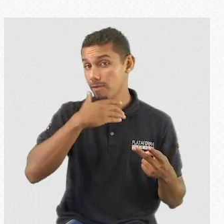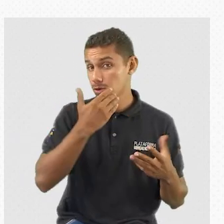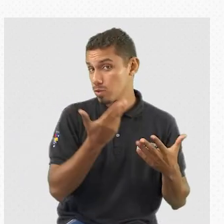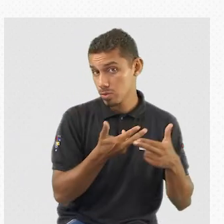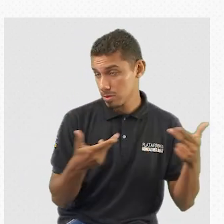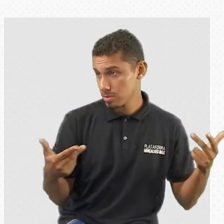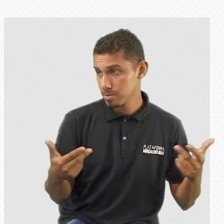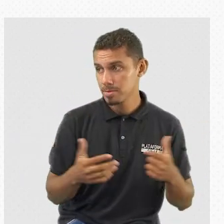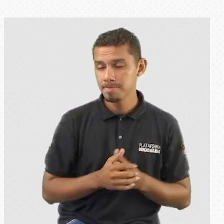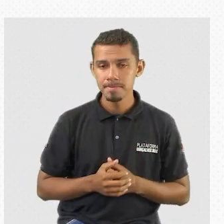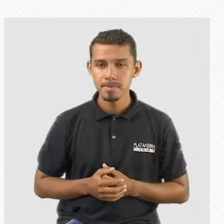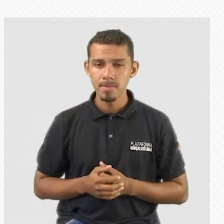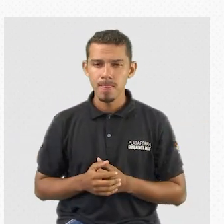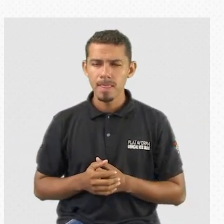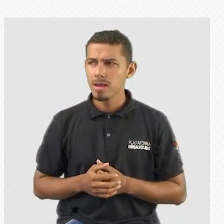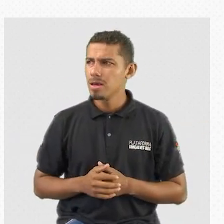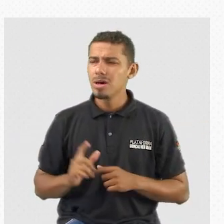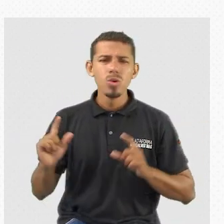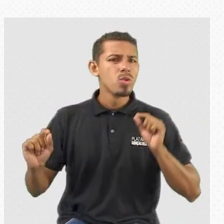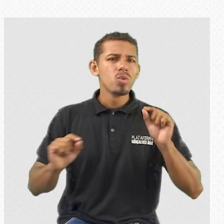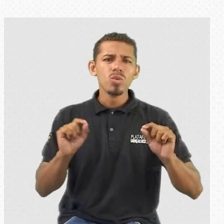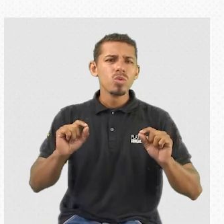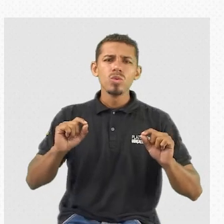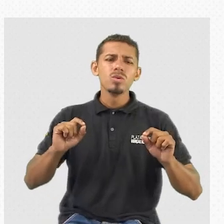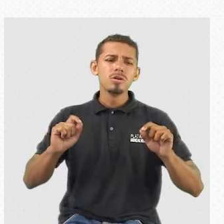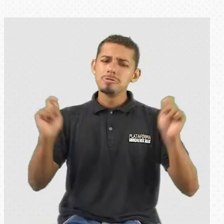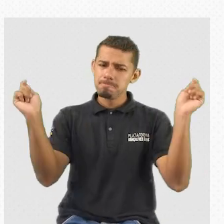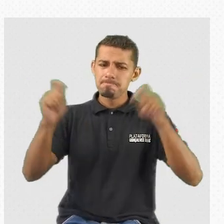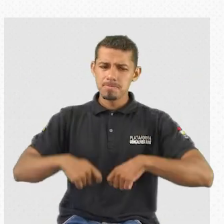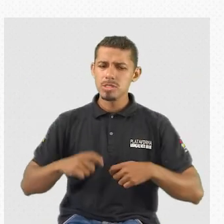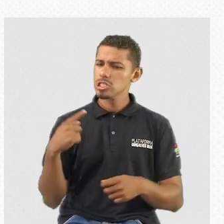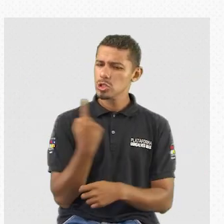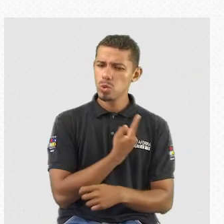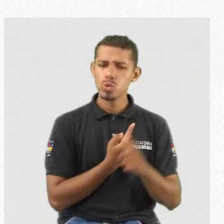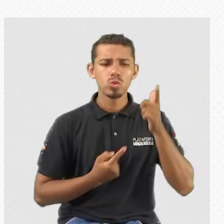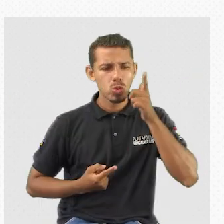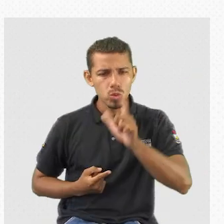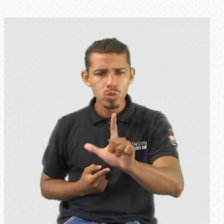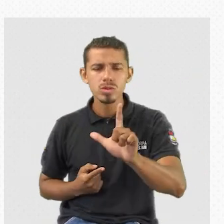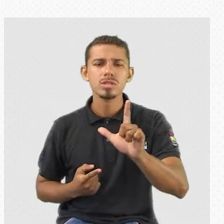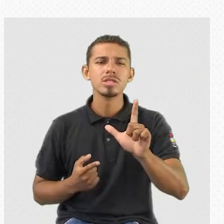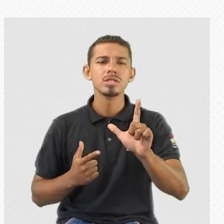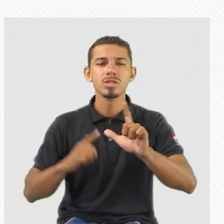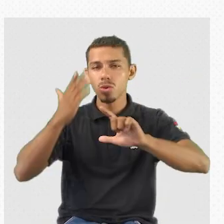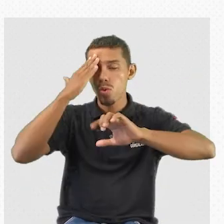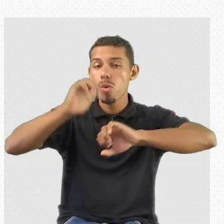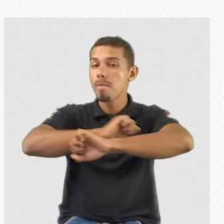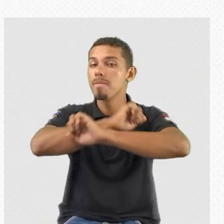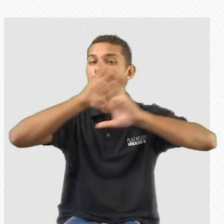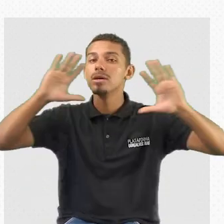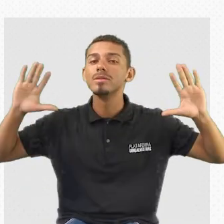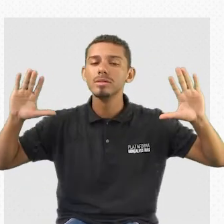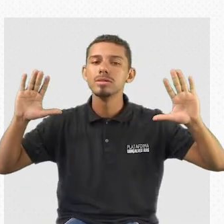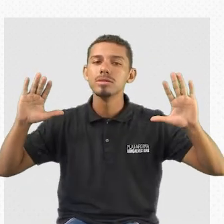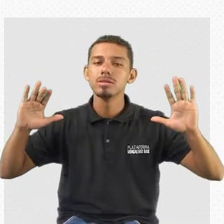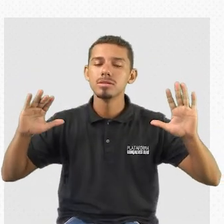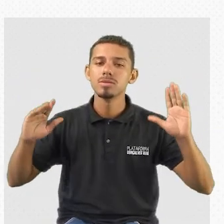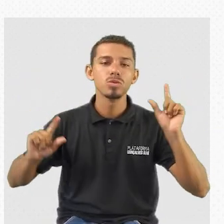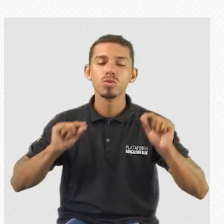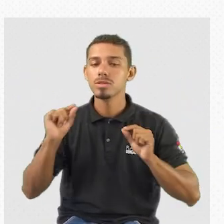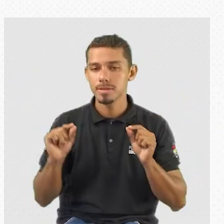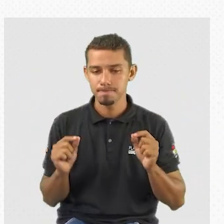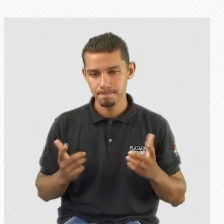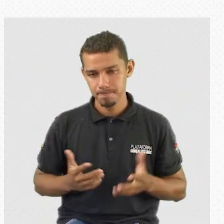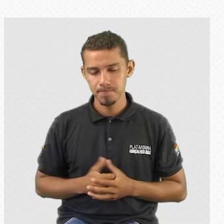fruta. Né? E aí, o que garante que a gente consiga nos compreender, né? Que consigamos nos